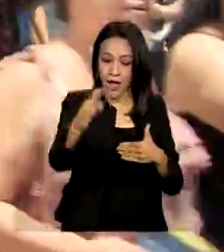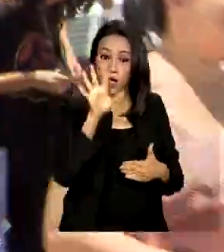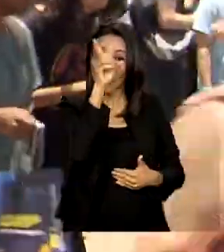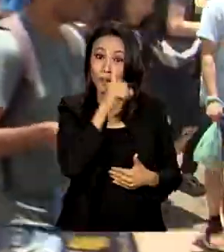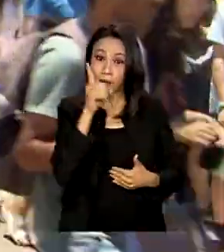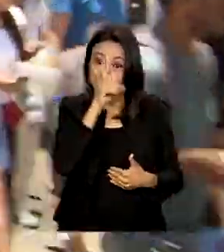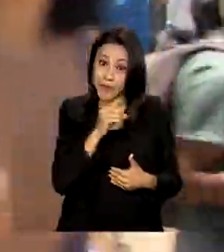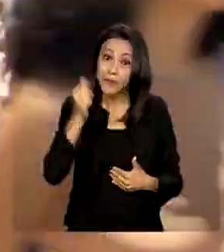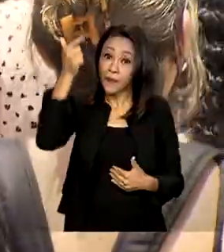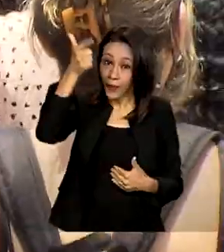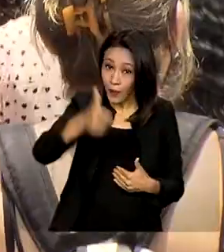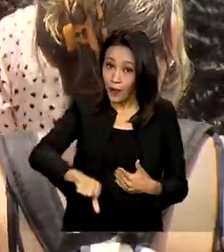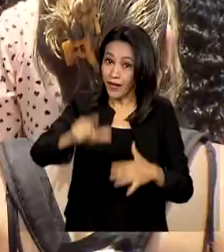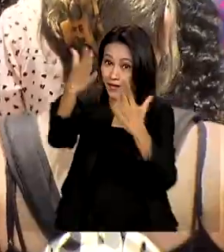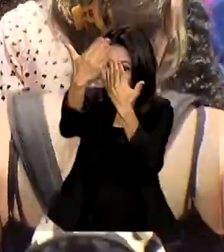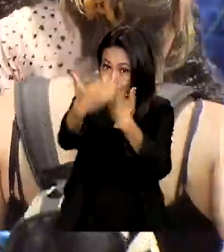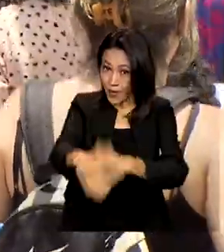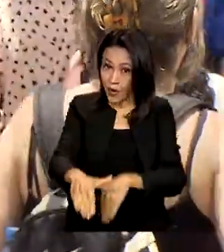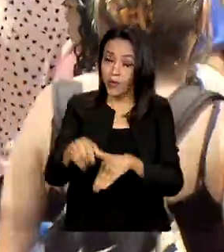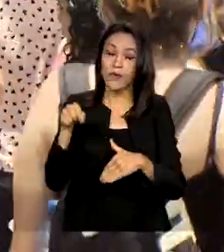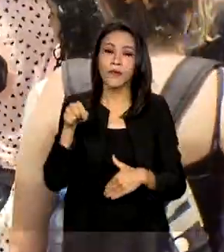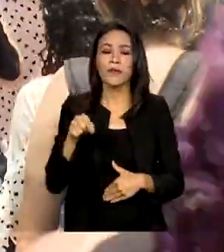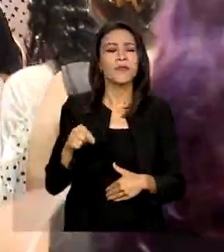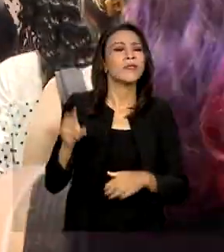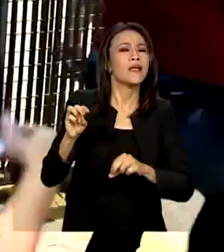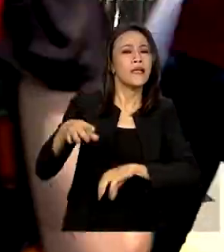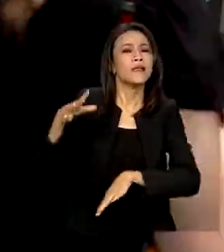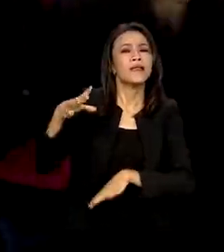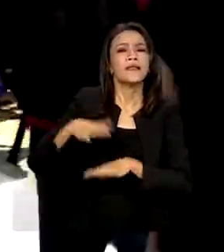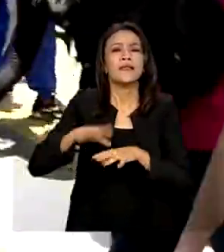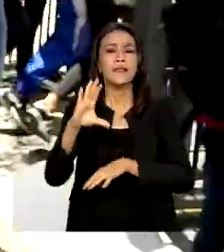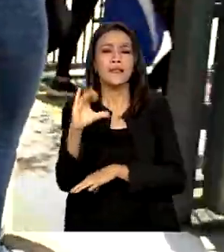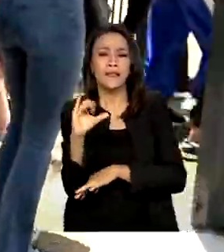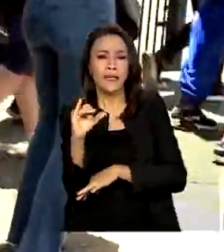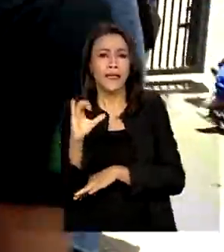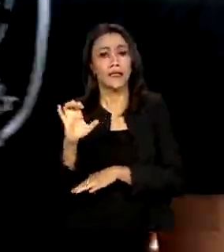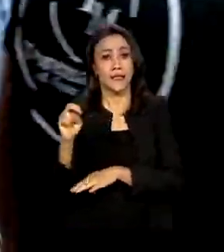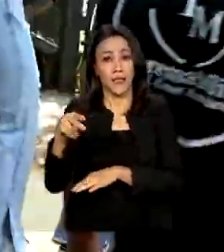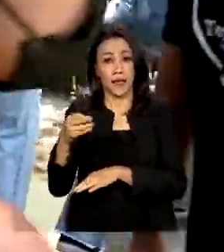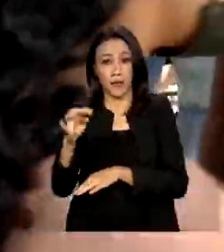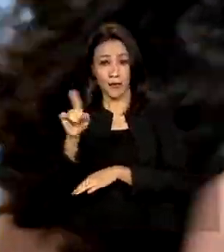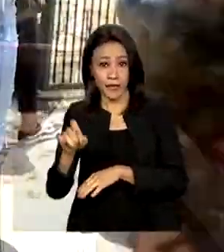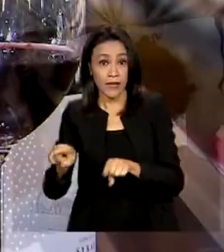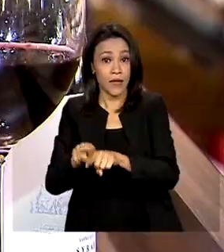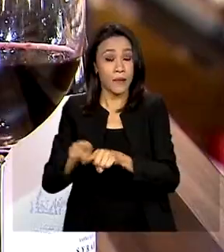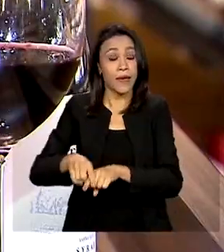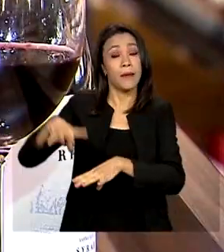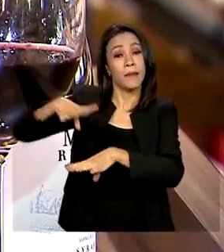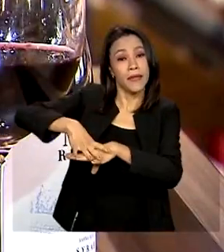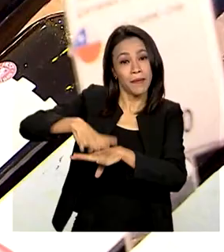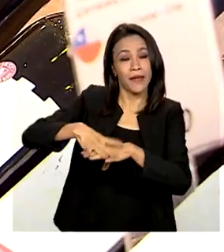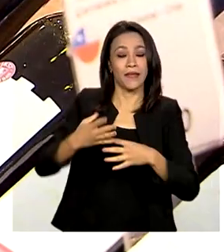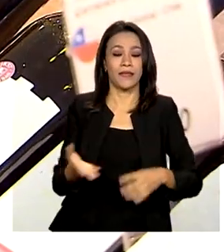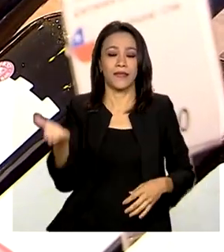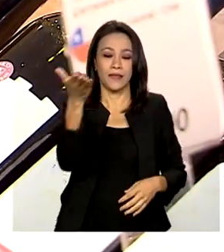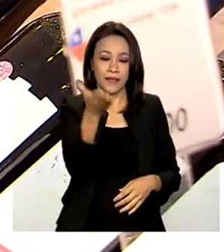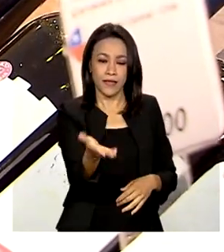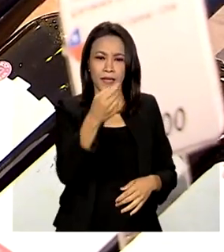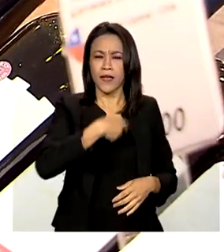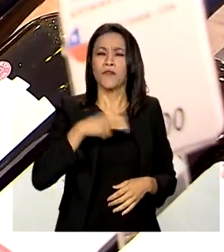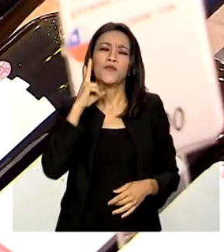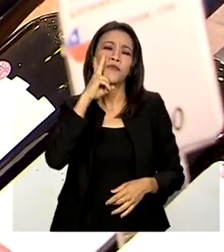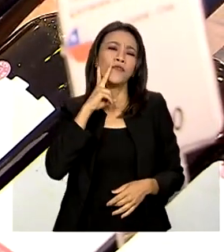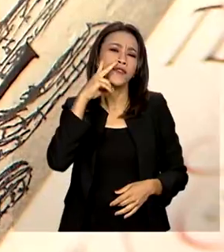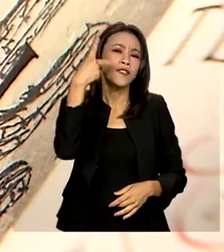mais uma etapa do exame. As provas serão de ciências da natureza e matemática. Vinhos nacionais que não